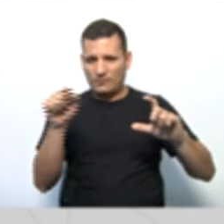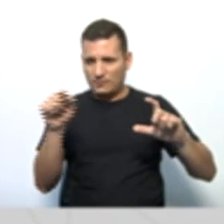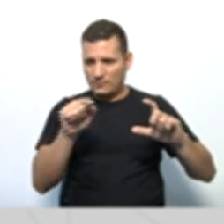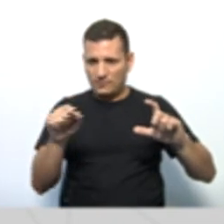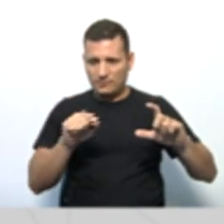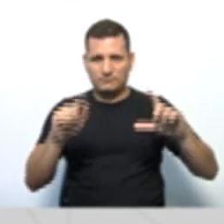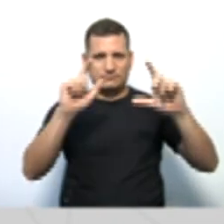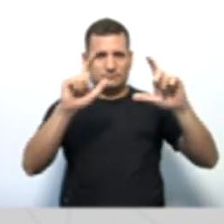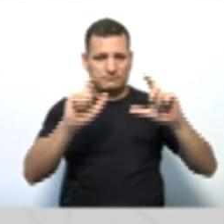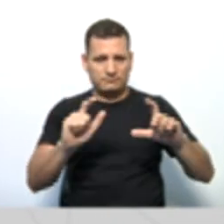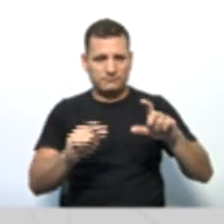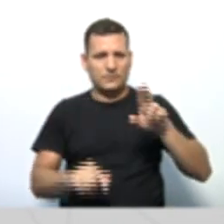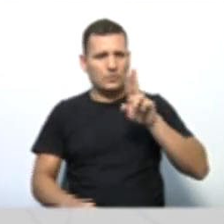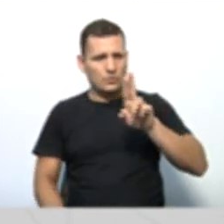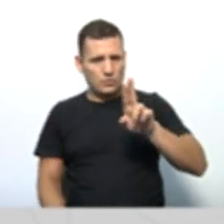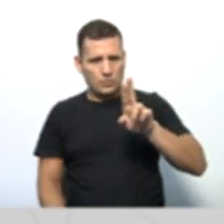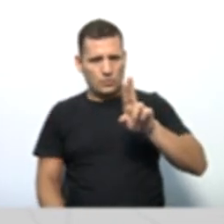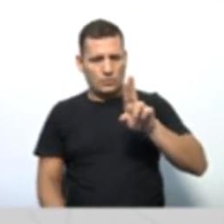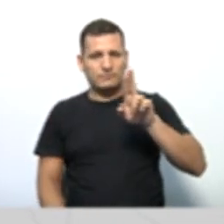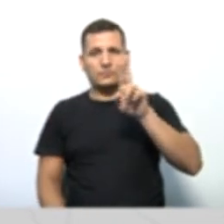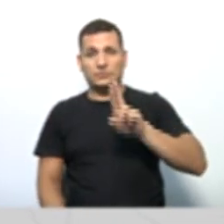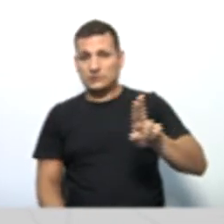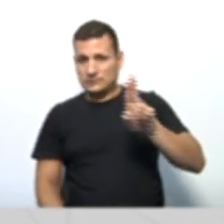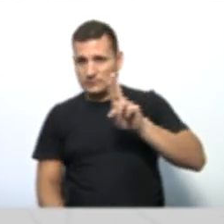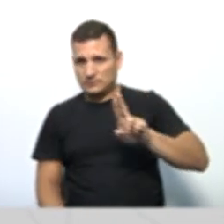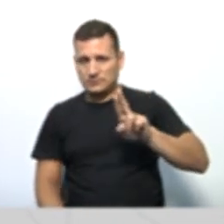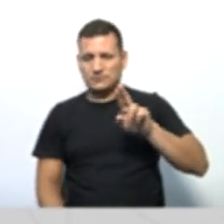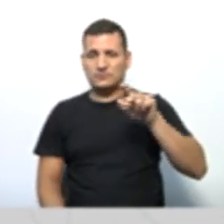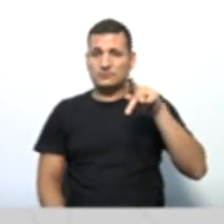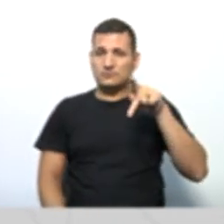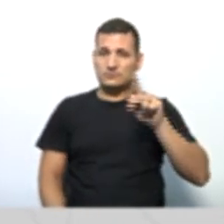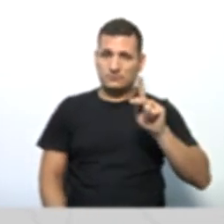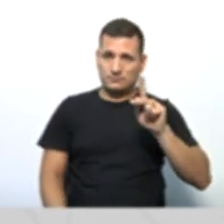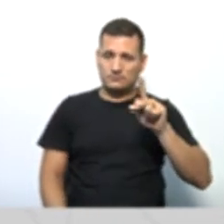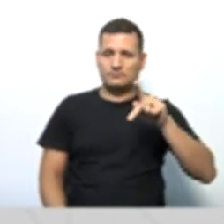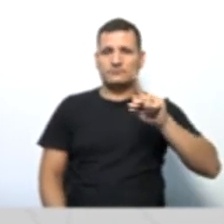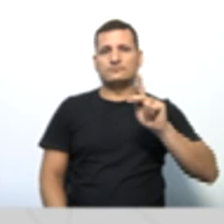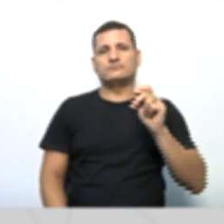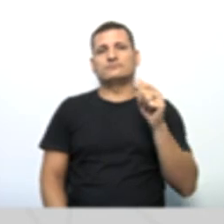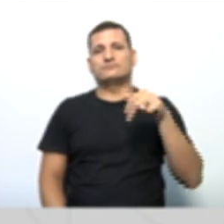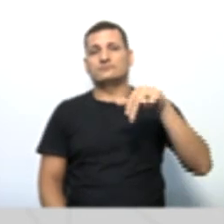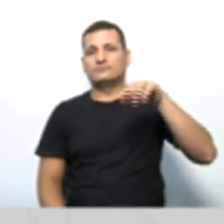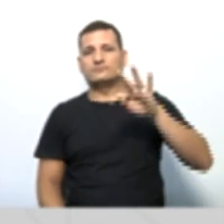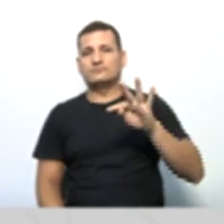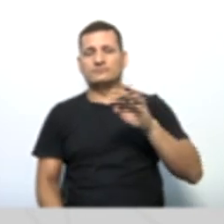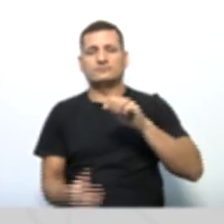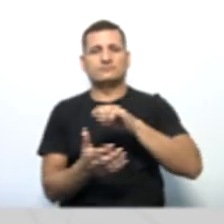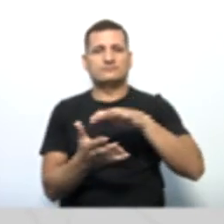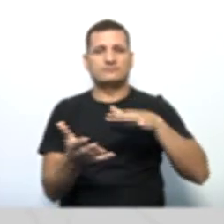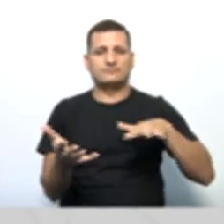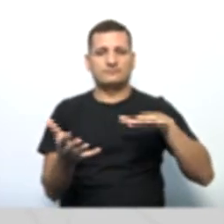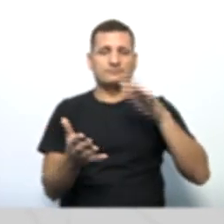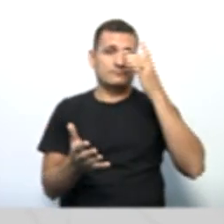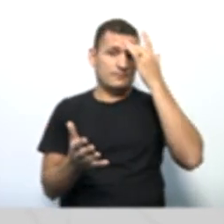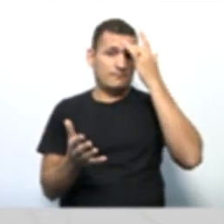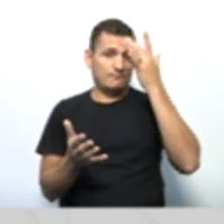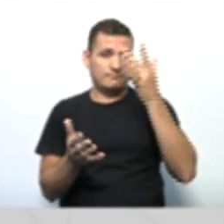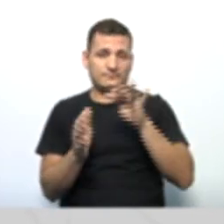ali U ou K a partir do que estiver dizendo. Então foi uma atividade bem fácil, bem simples